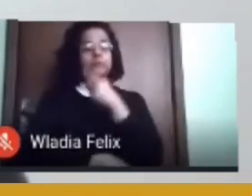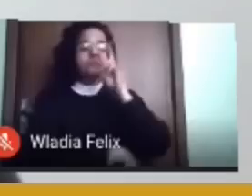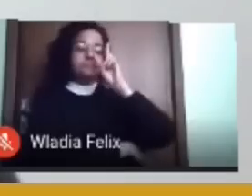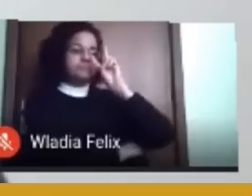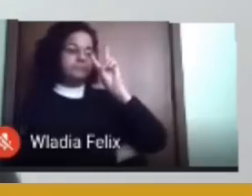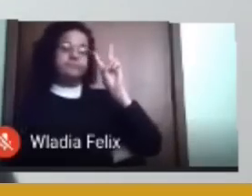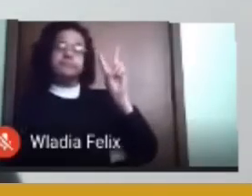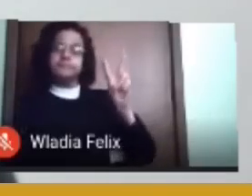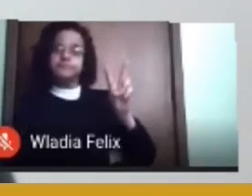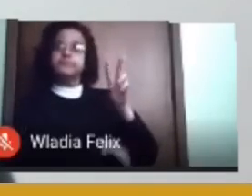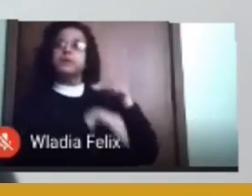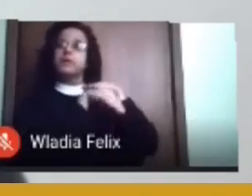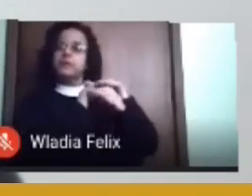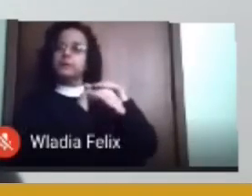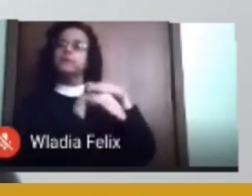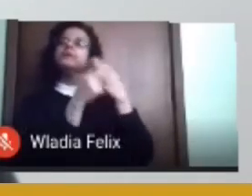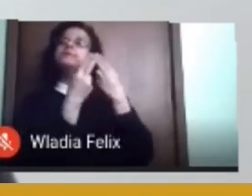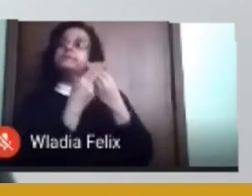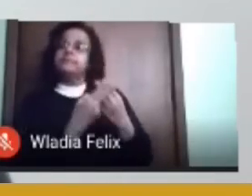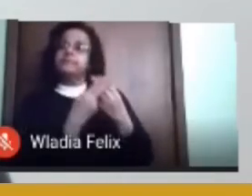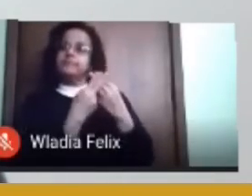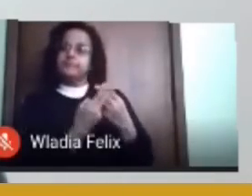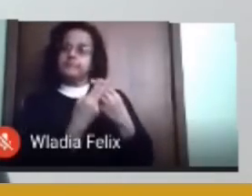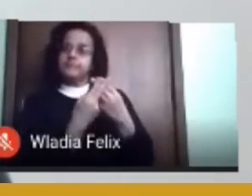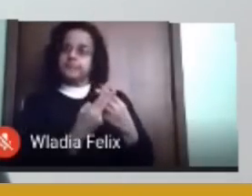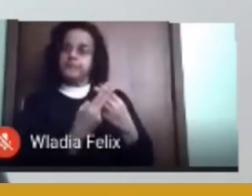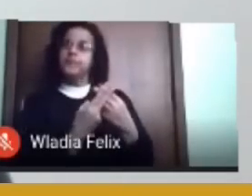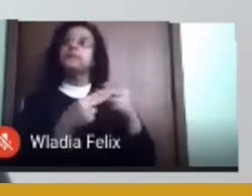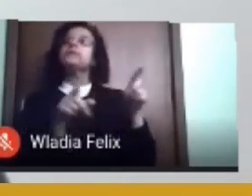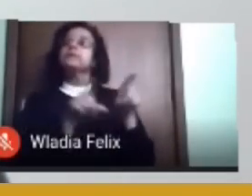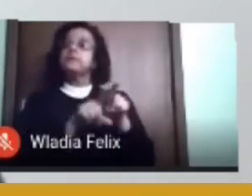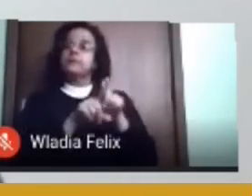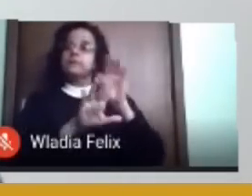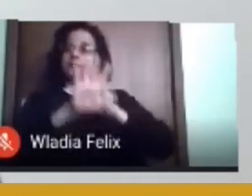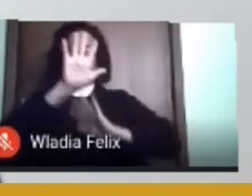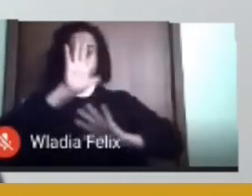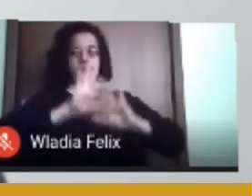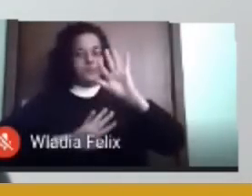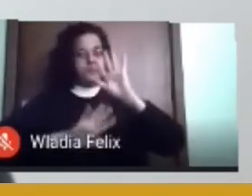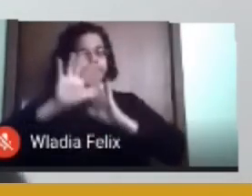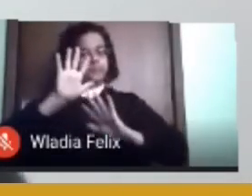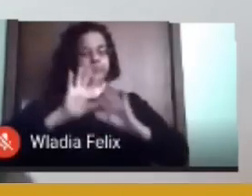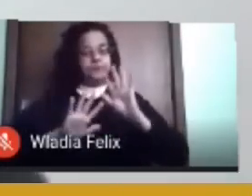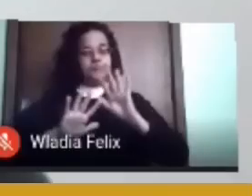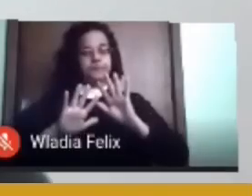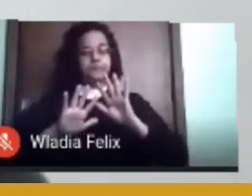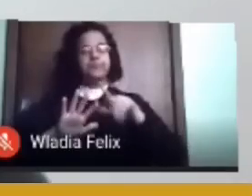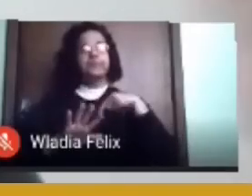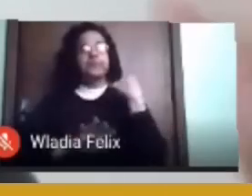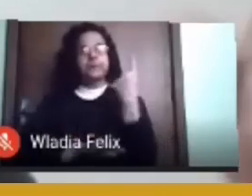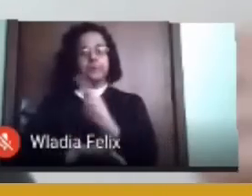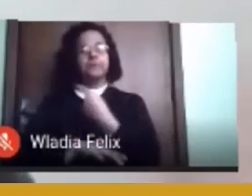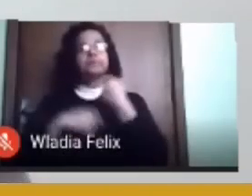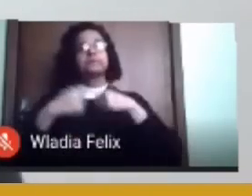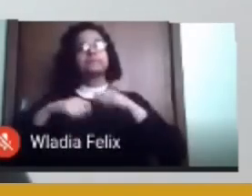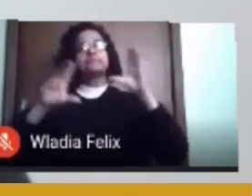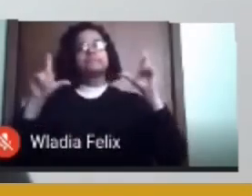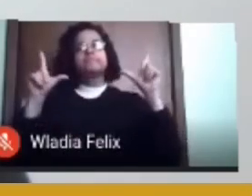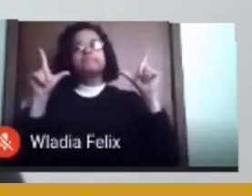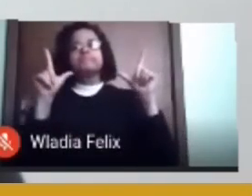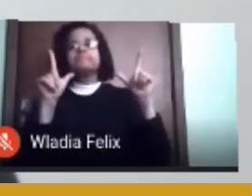e cautelosas. Nós temos que minimizar a exposição da criança, não é chamar outros profissionais